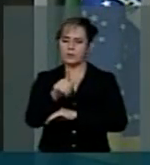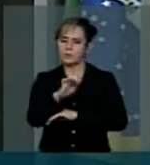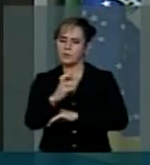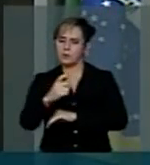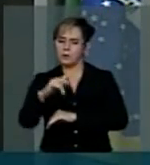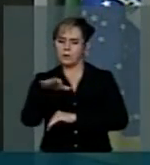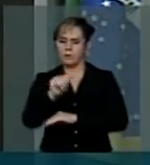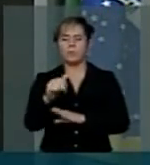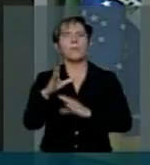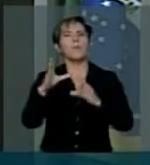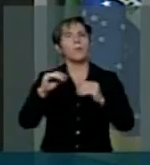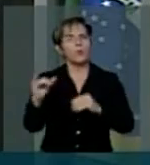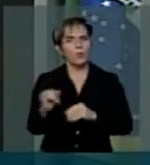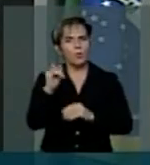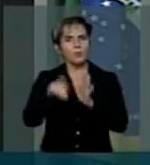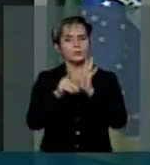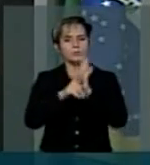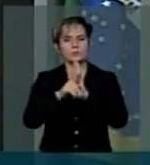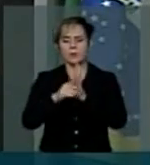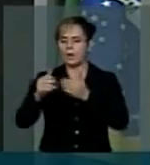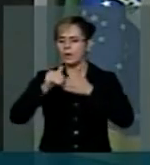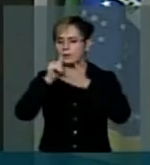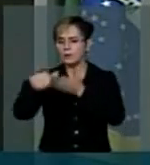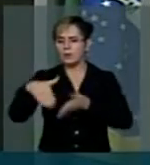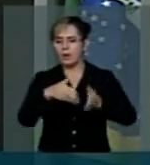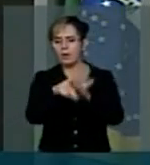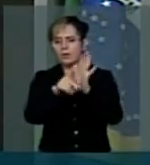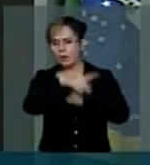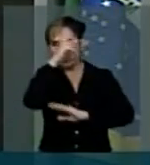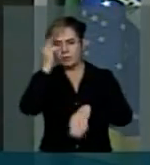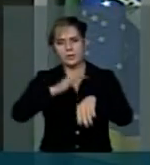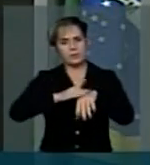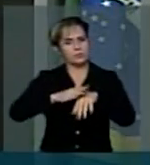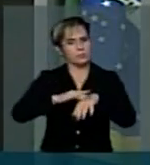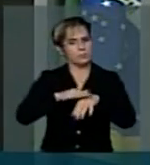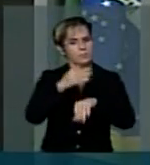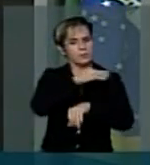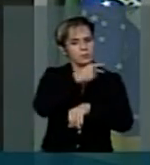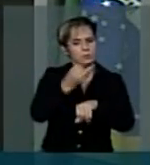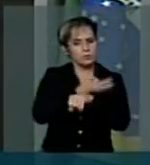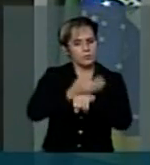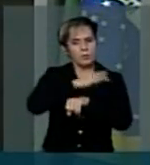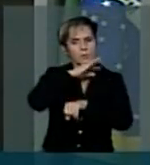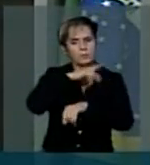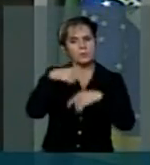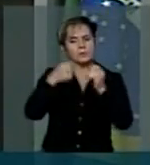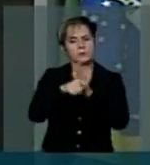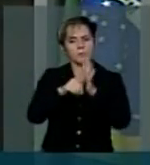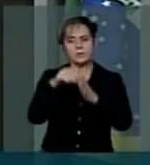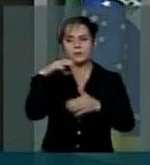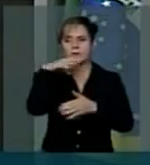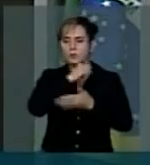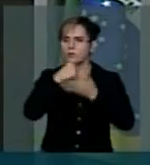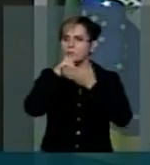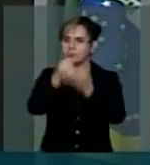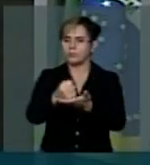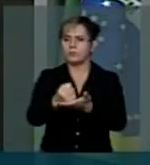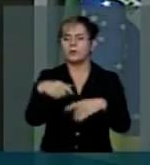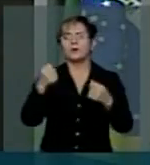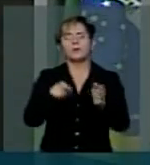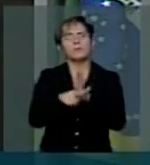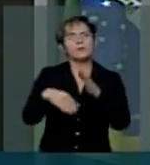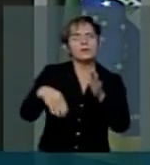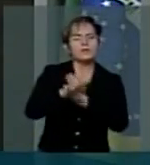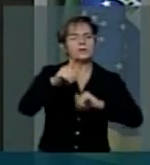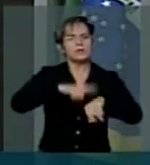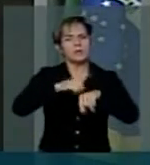suma importância na condução das pessoas debilitadas que precisam do socorro. Ele tem que estar no hospital